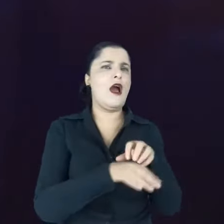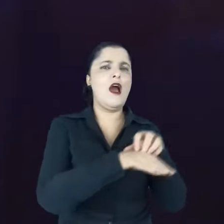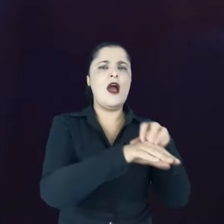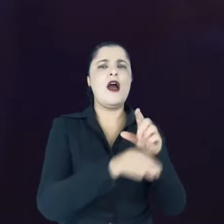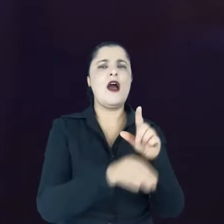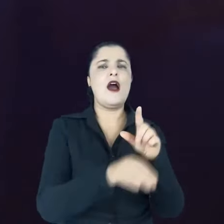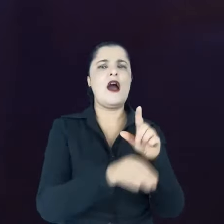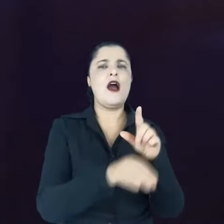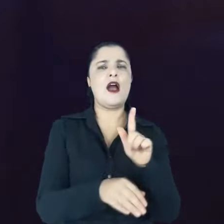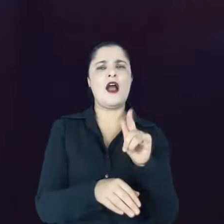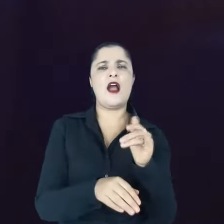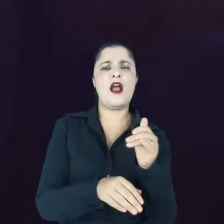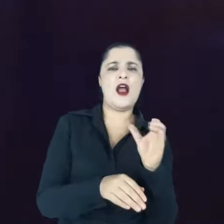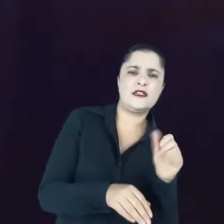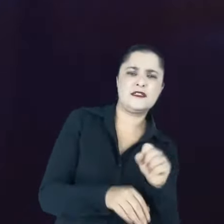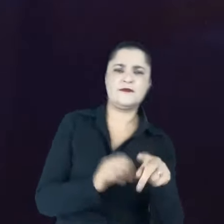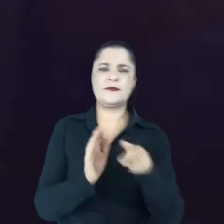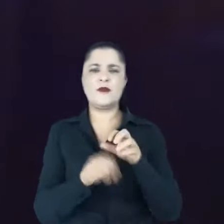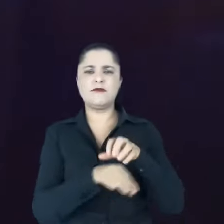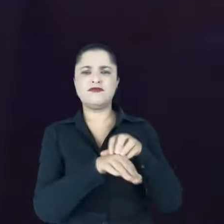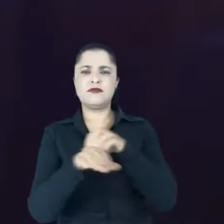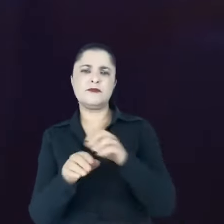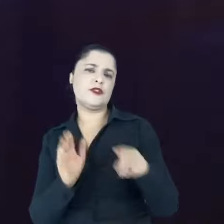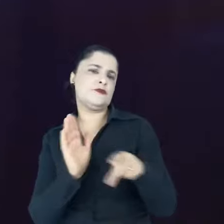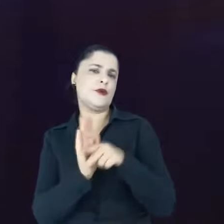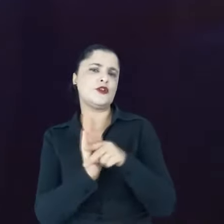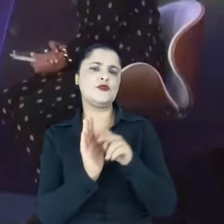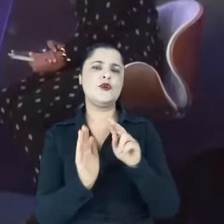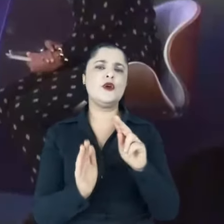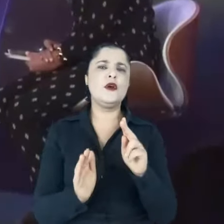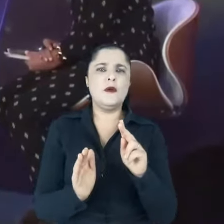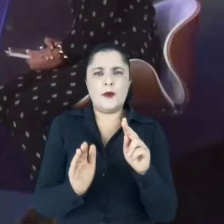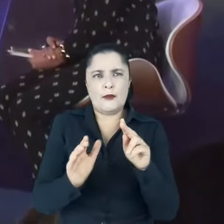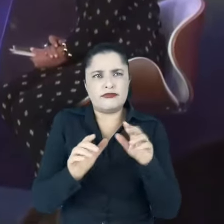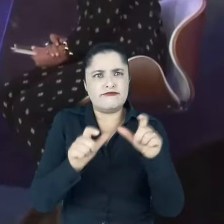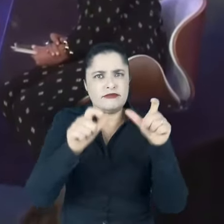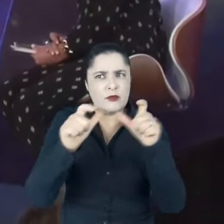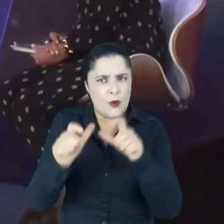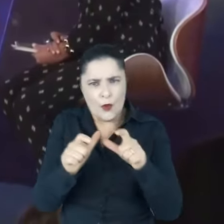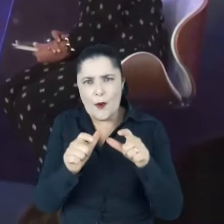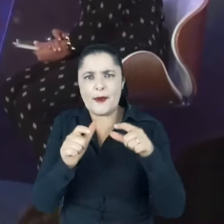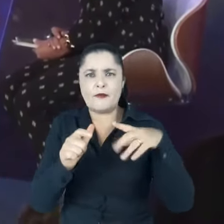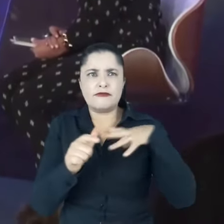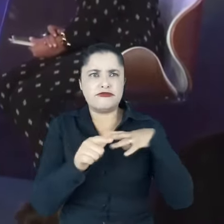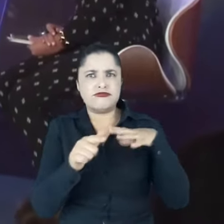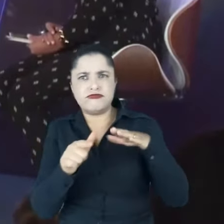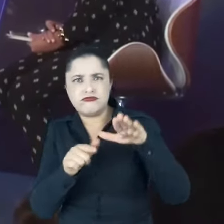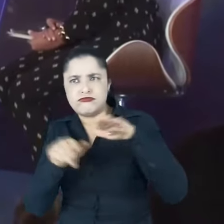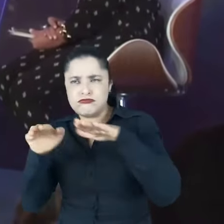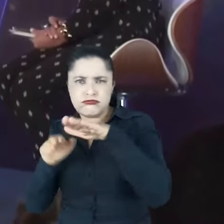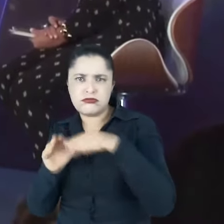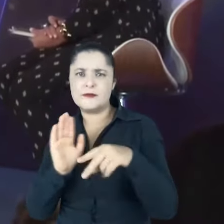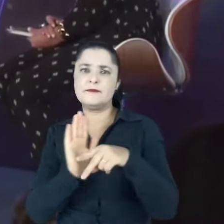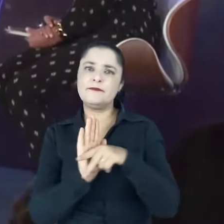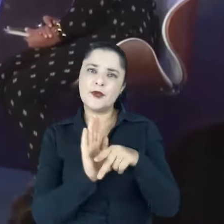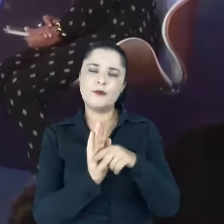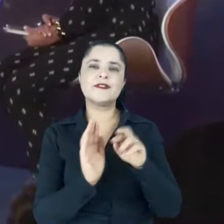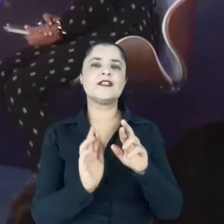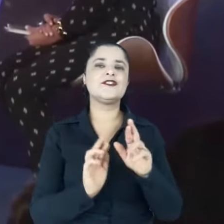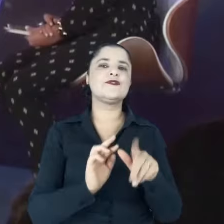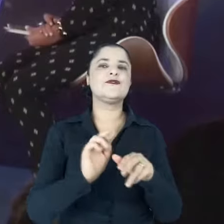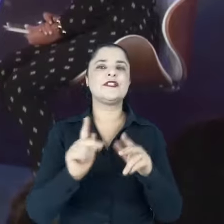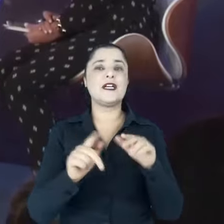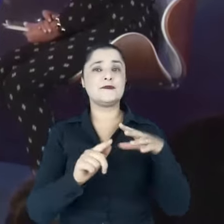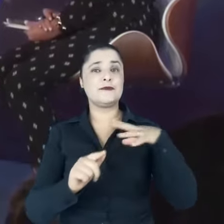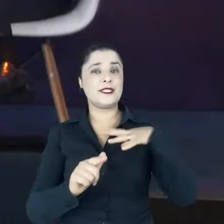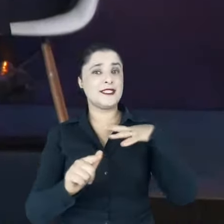para transporte urbano, né? Uma diferença enorme na emissão de particulados, que traz uma diferença grande para as cidades agora,